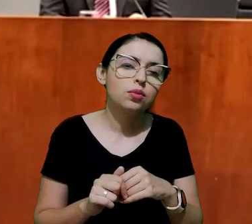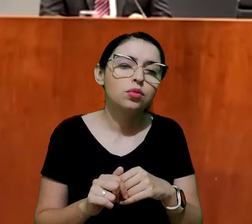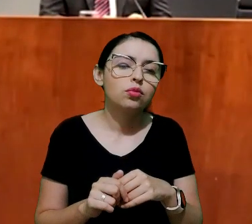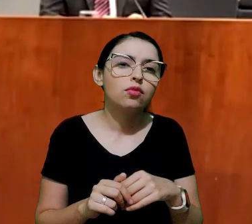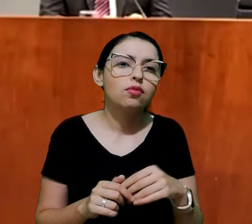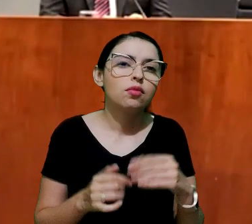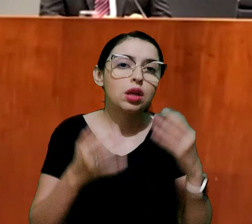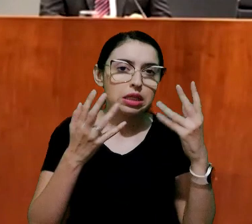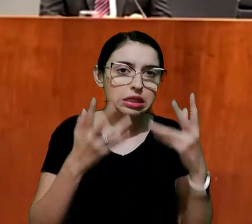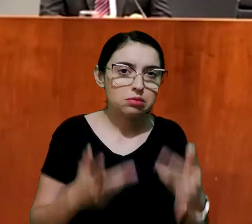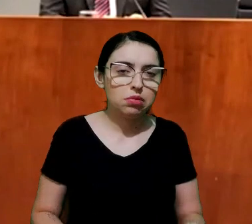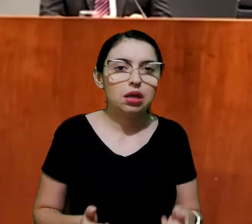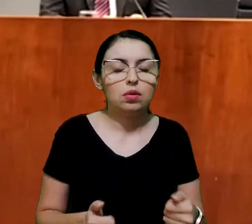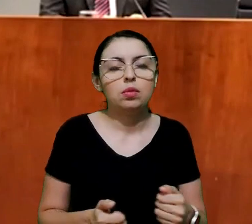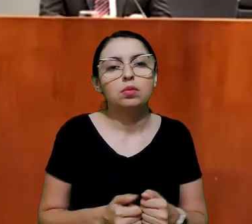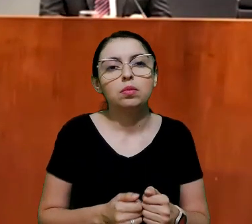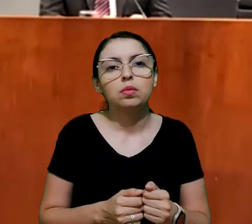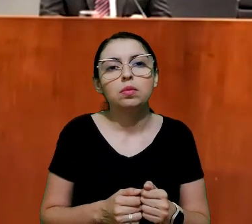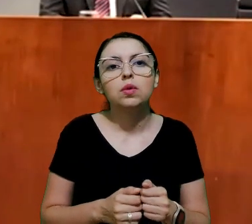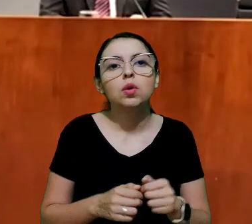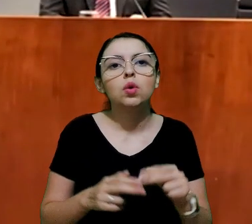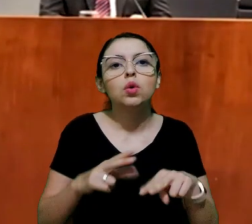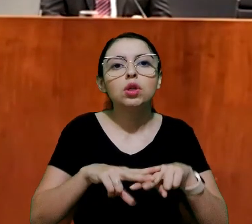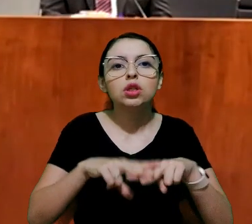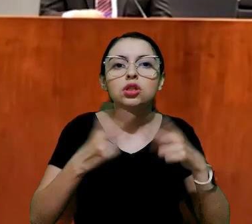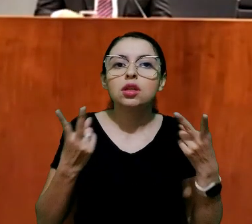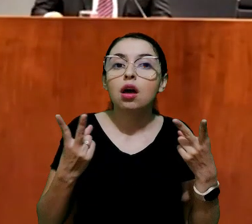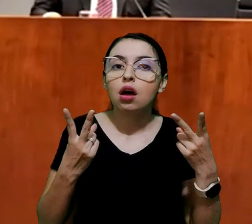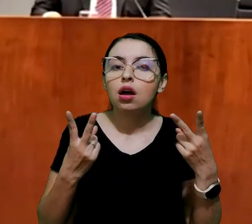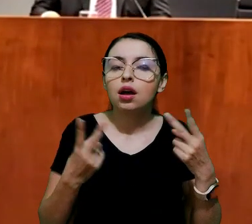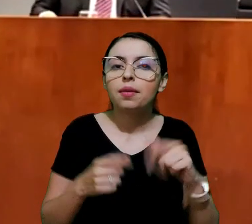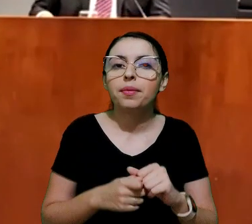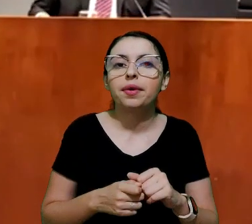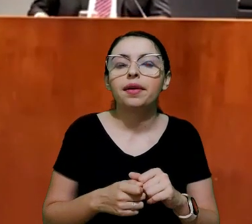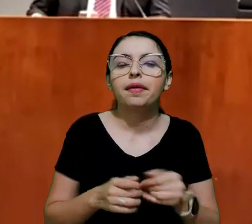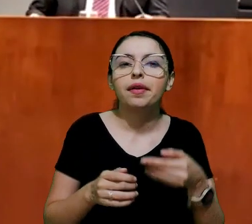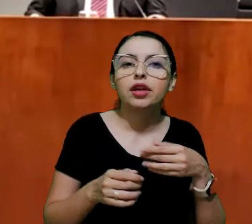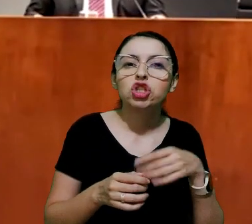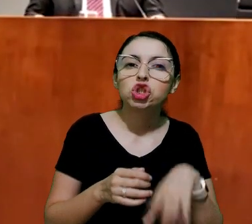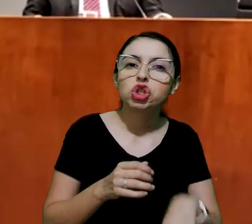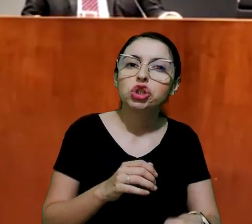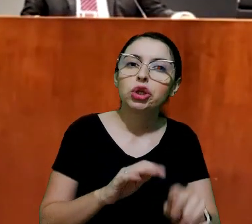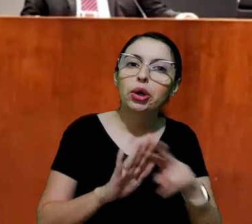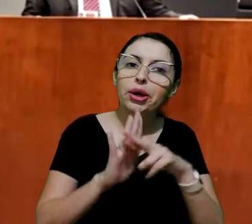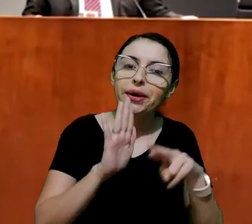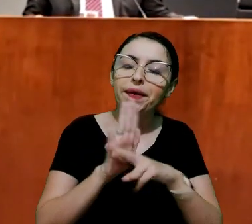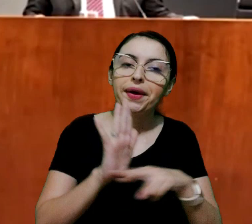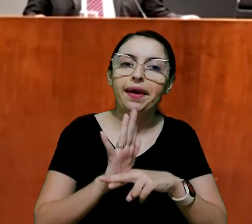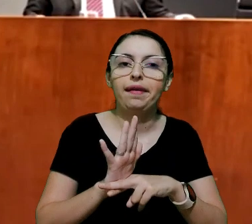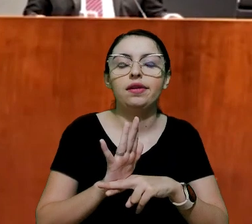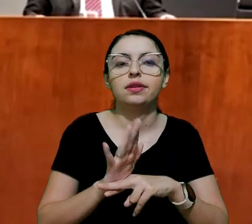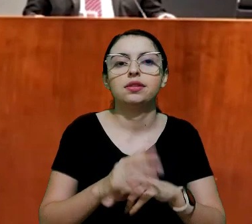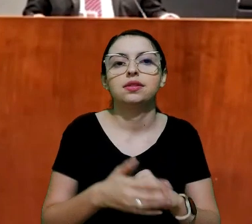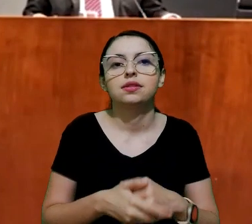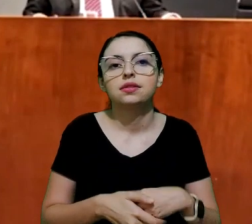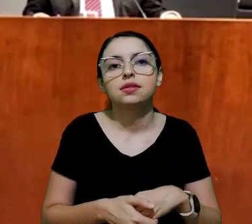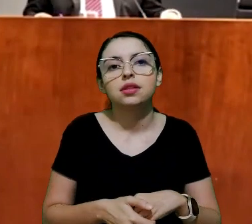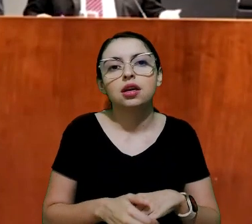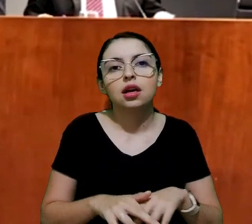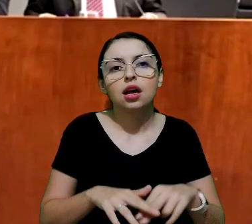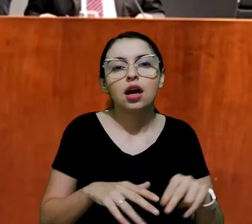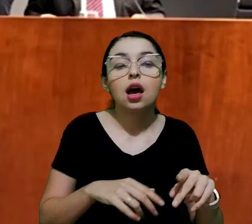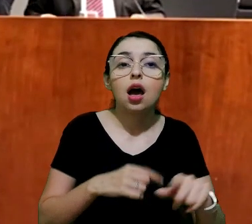de um sistema semiaberto de normas. Ele pulsa de acordo com as